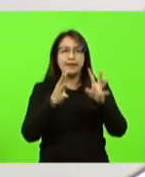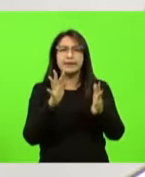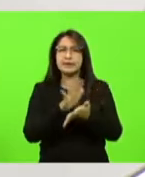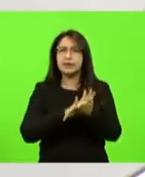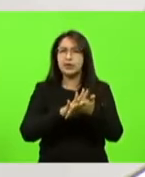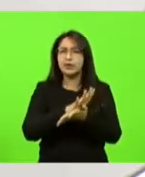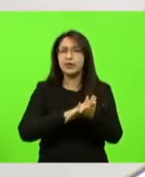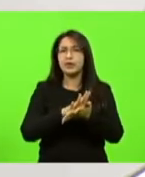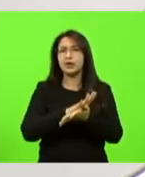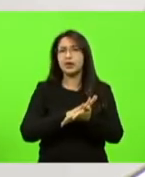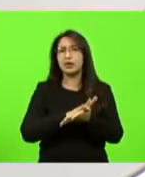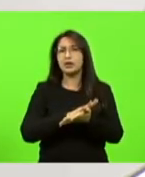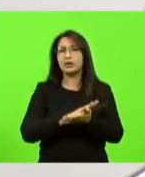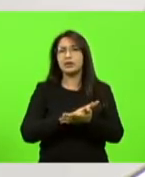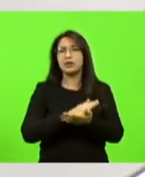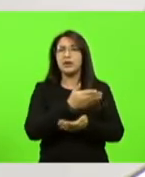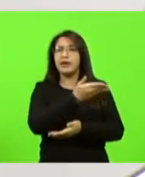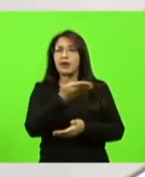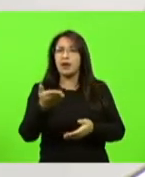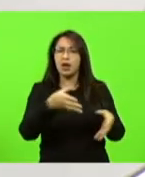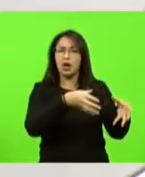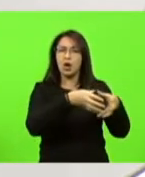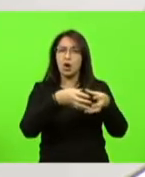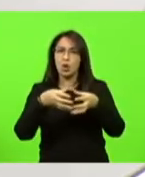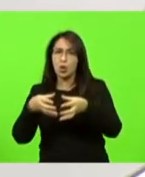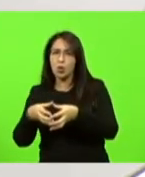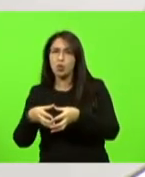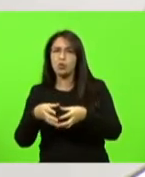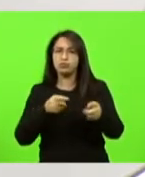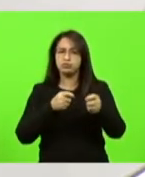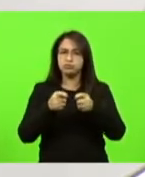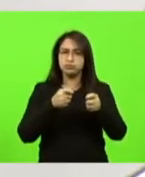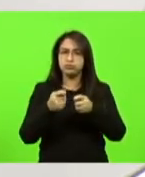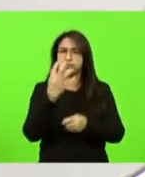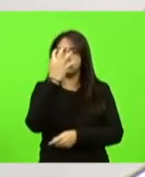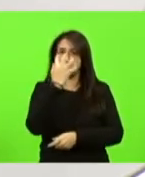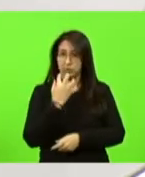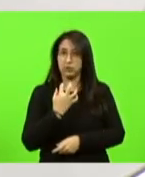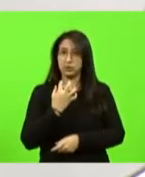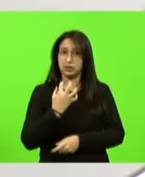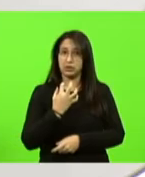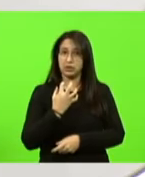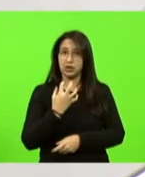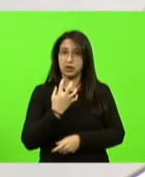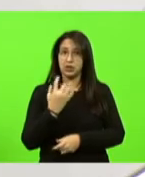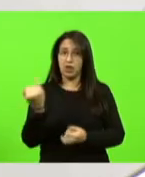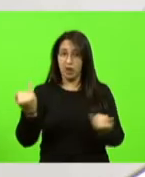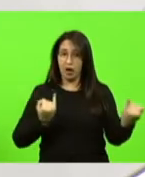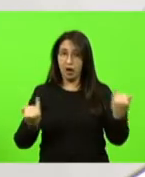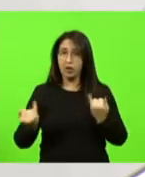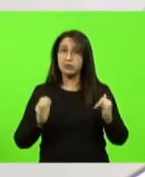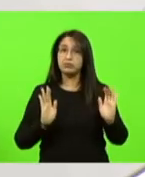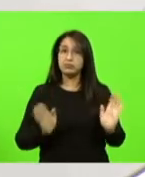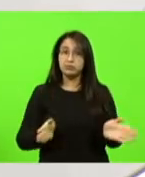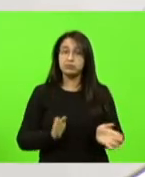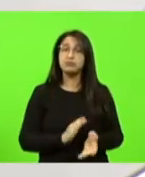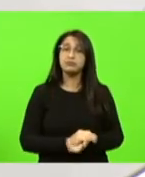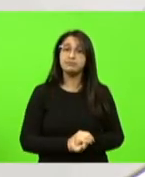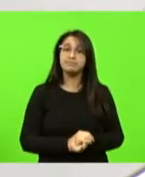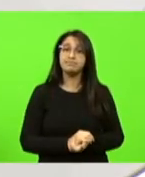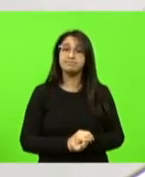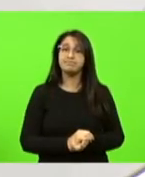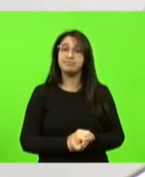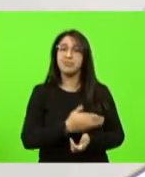que órgãos de controle seríssimos estão nos dizendo. Nossa, estou falando sobre os nossos ouvidos